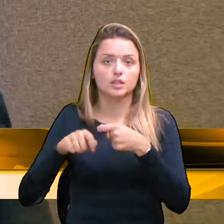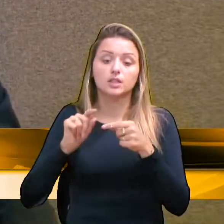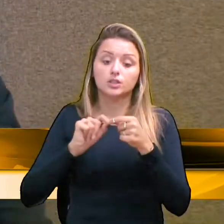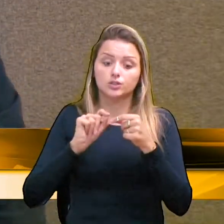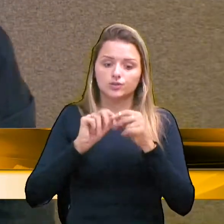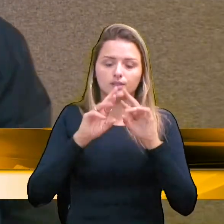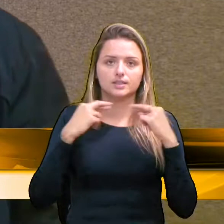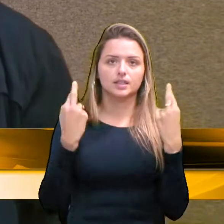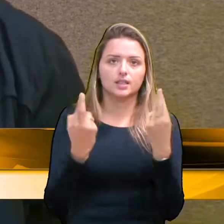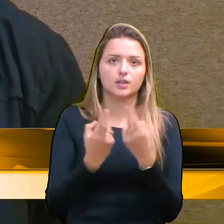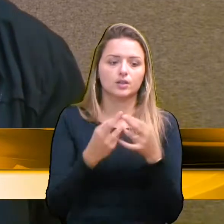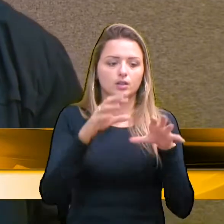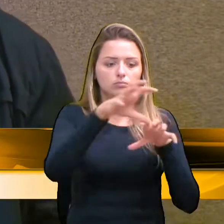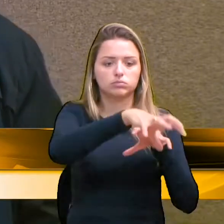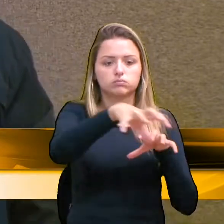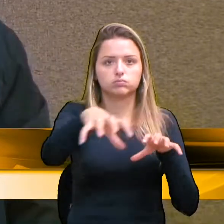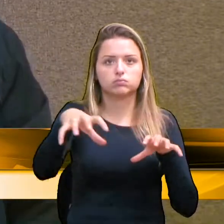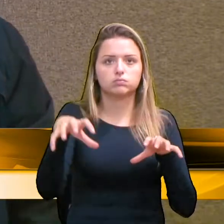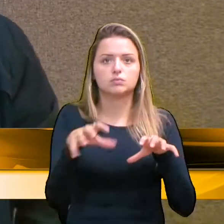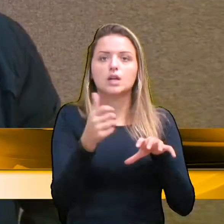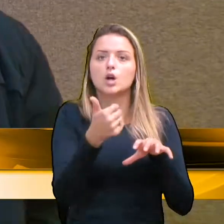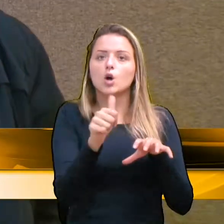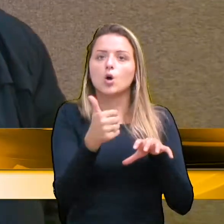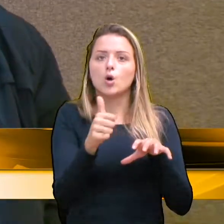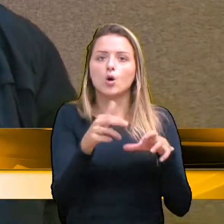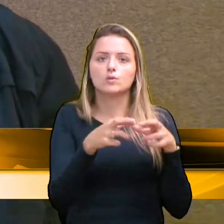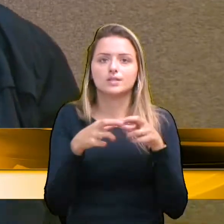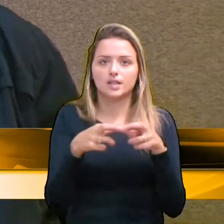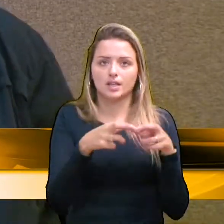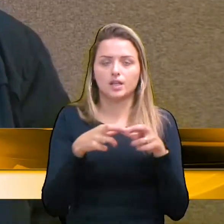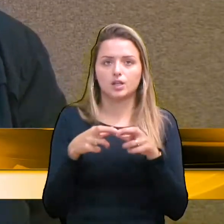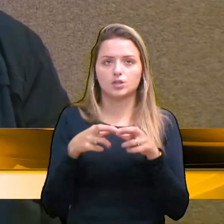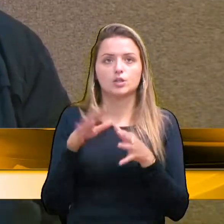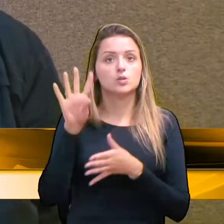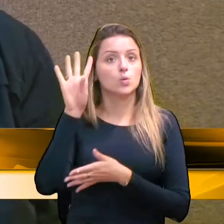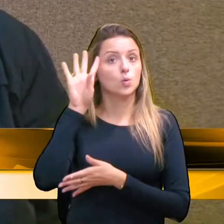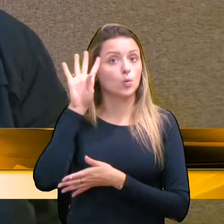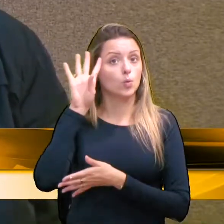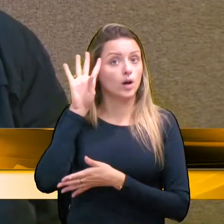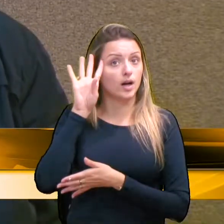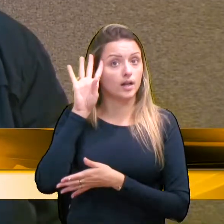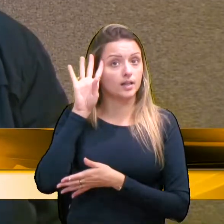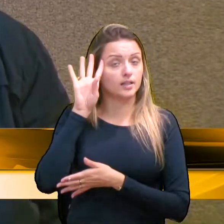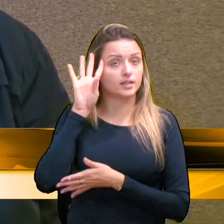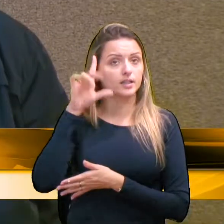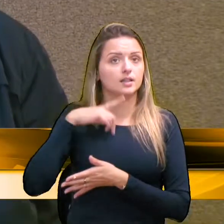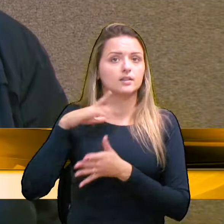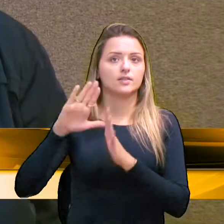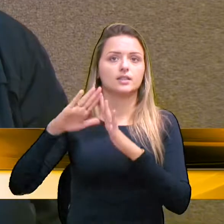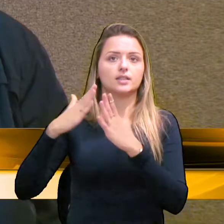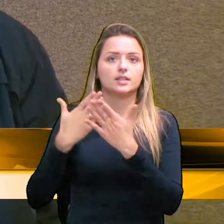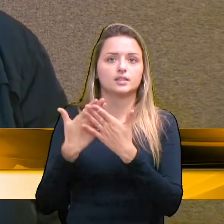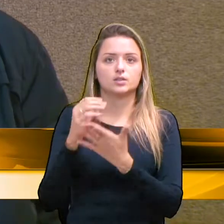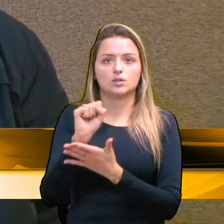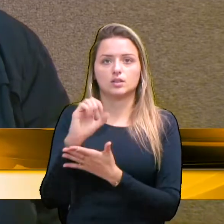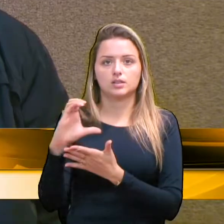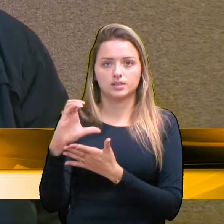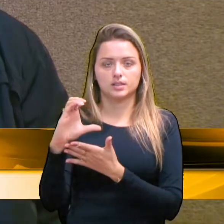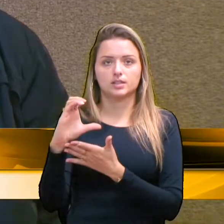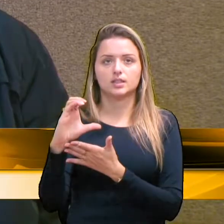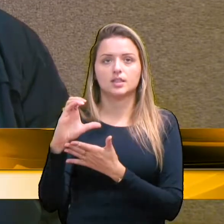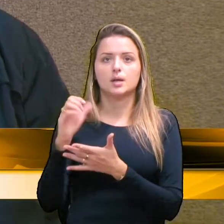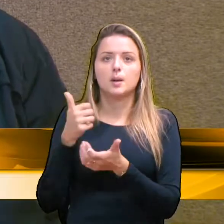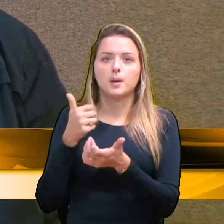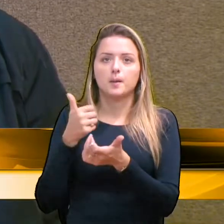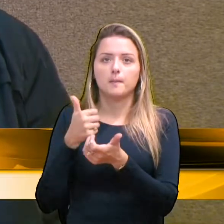reuniões regionais. São 11 reuniões. Nesta quarta-feira teremos a reunião lá na Escola Santa Catarina, lá ali no antigo